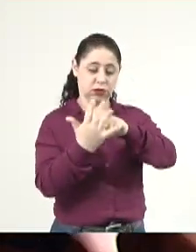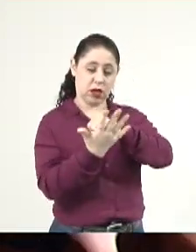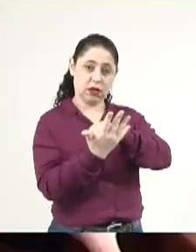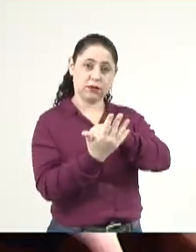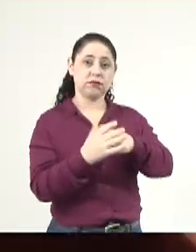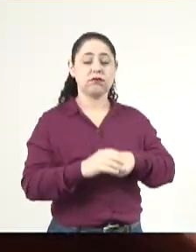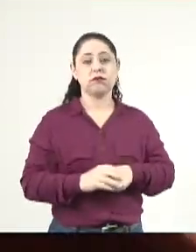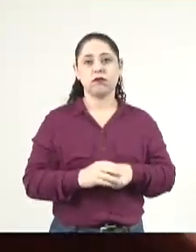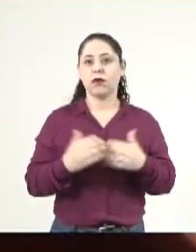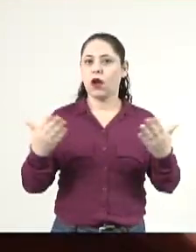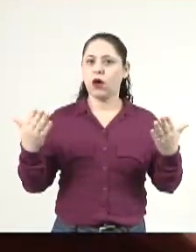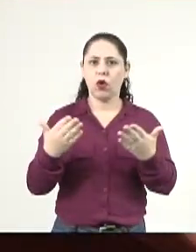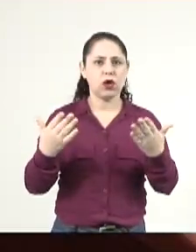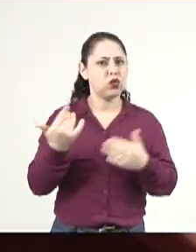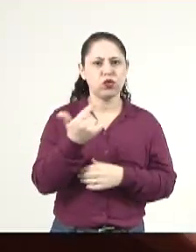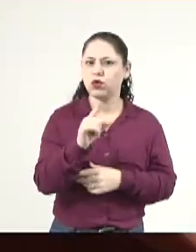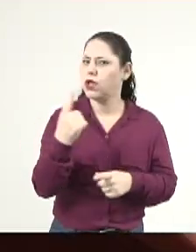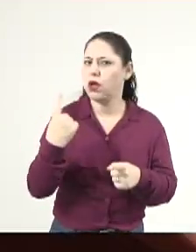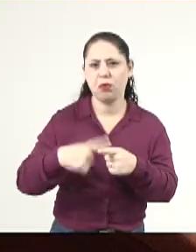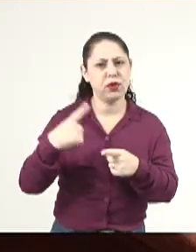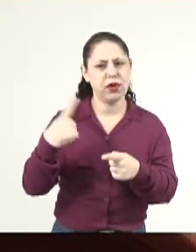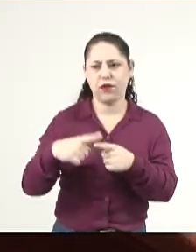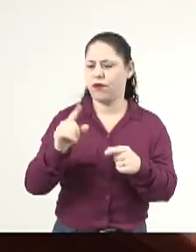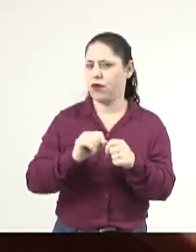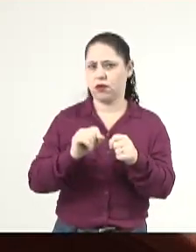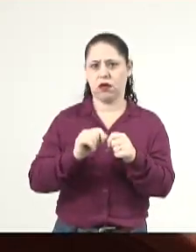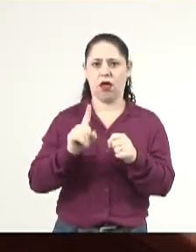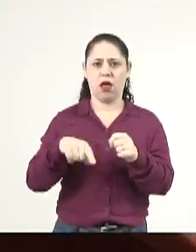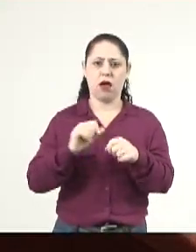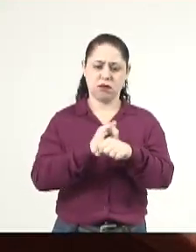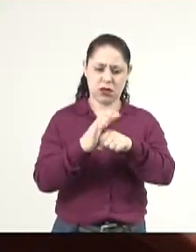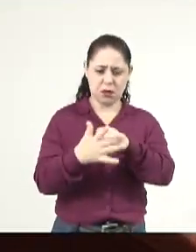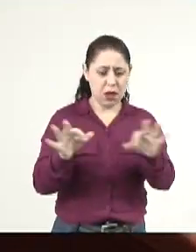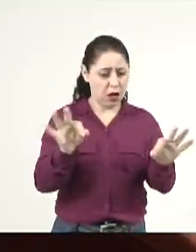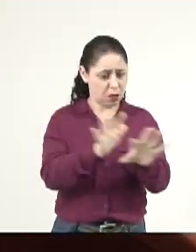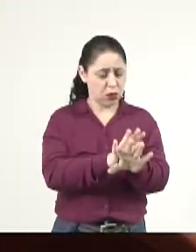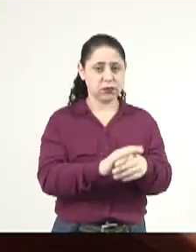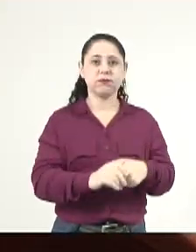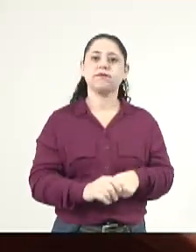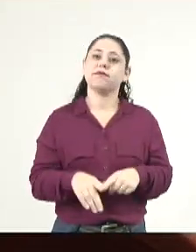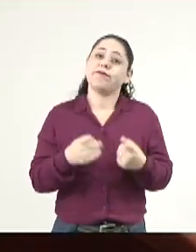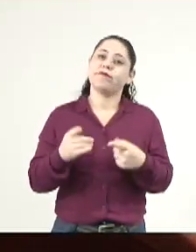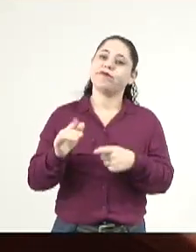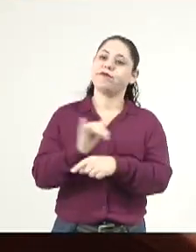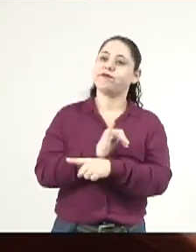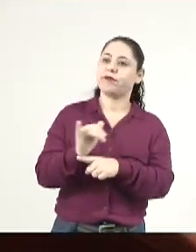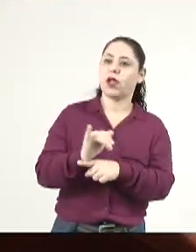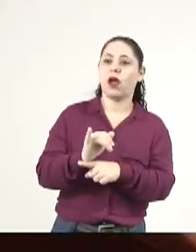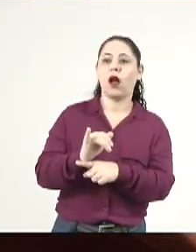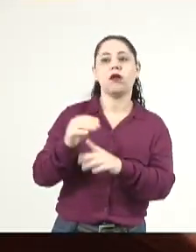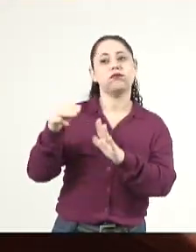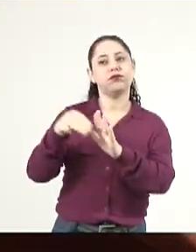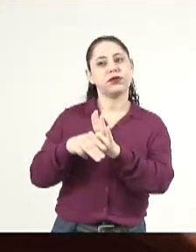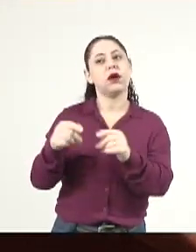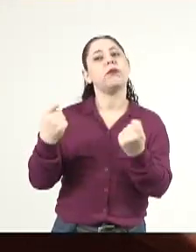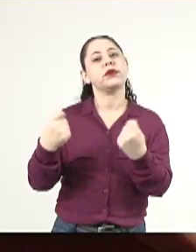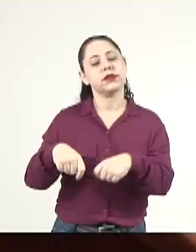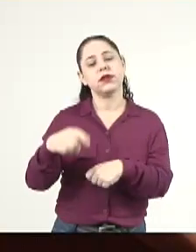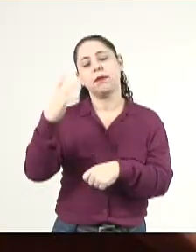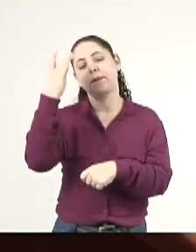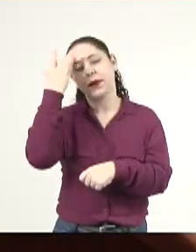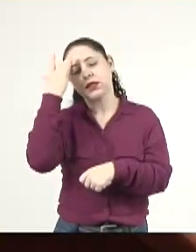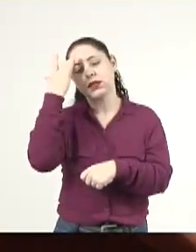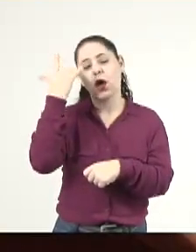pandemia. Agora nós não temos mais pandemia, né, e algumas medidas precisam ser